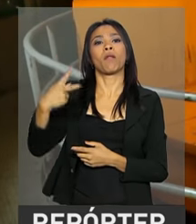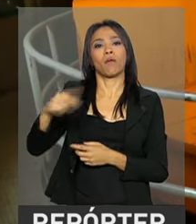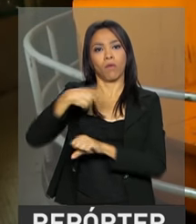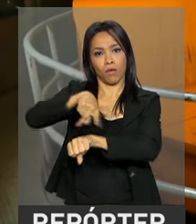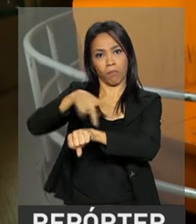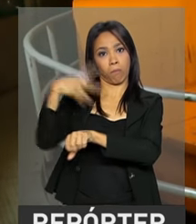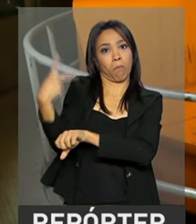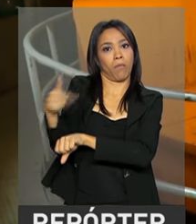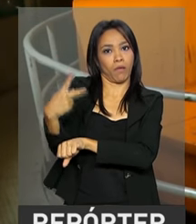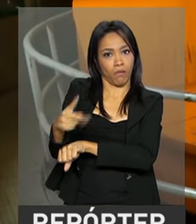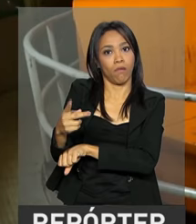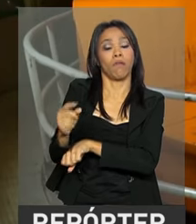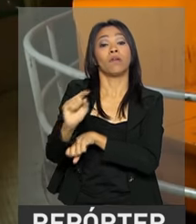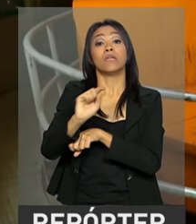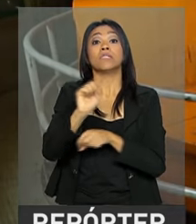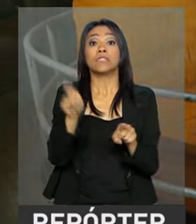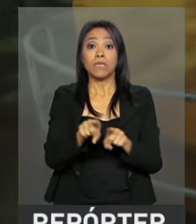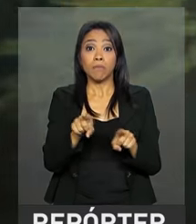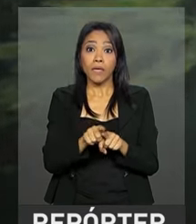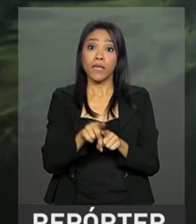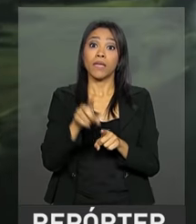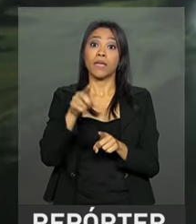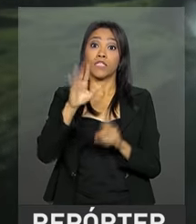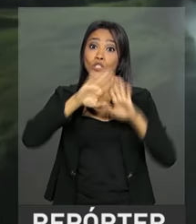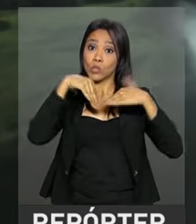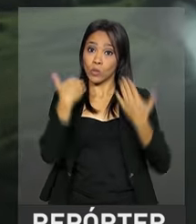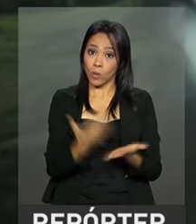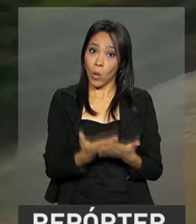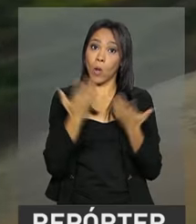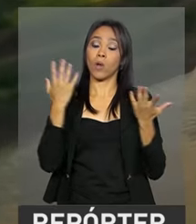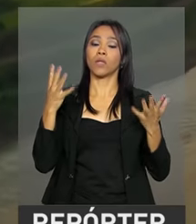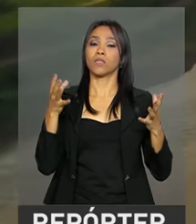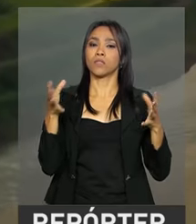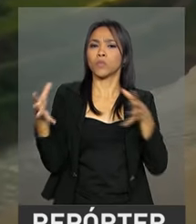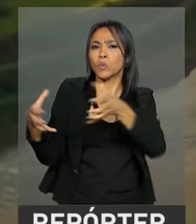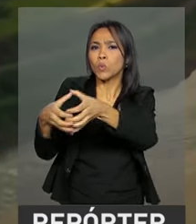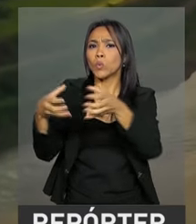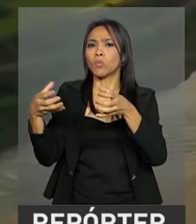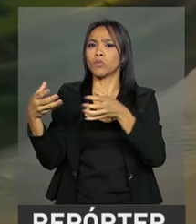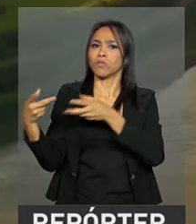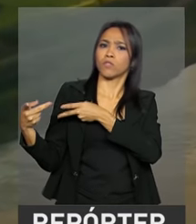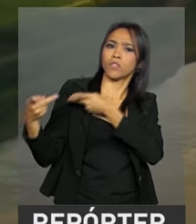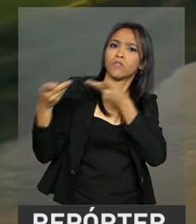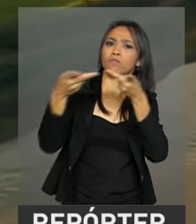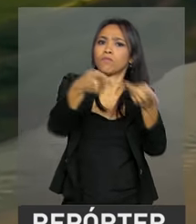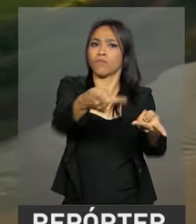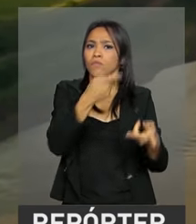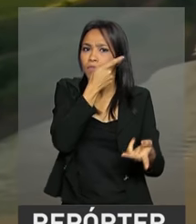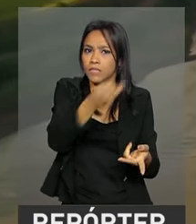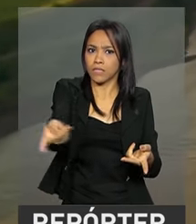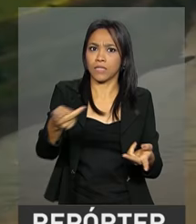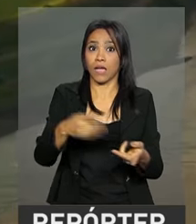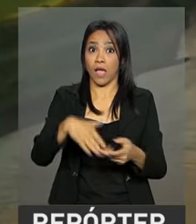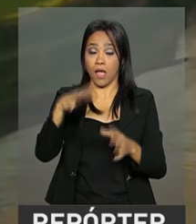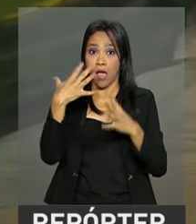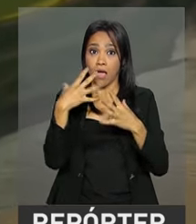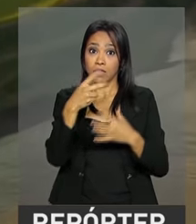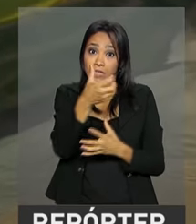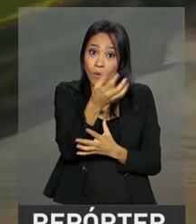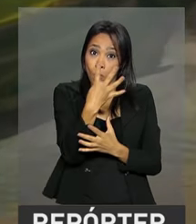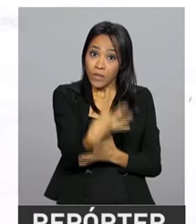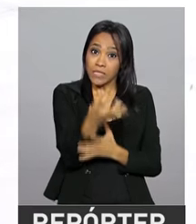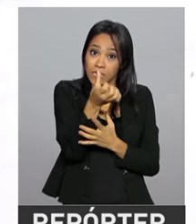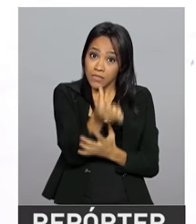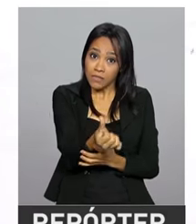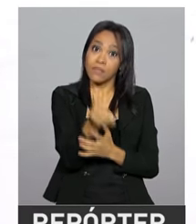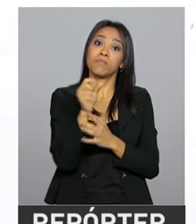a visitação institucional que é feita pela para escolas e grupos atraiu cerca de 46.000 visitantes do lado